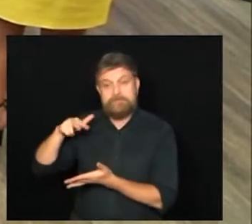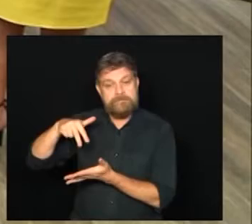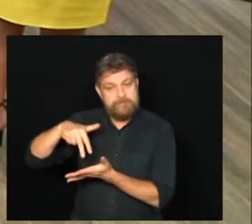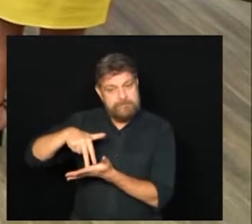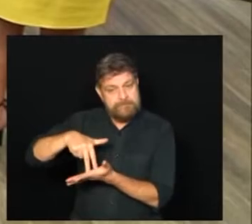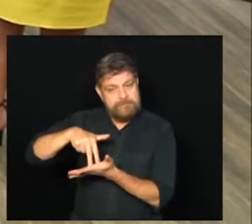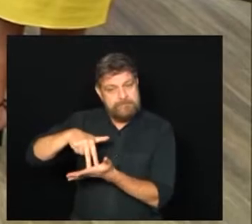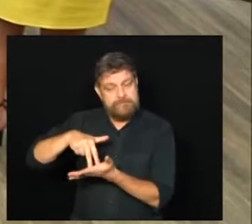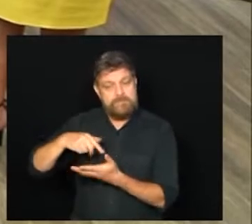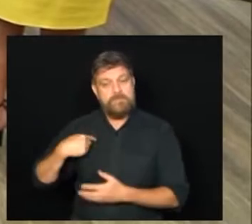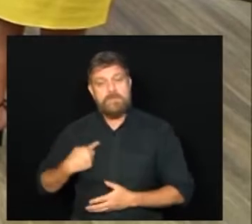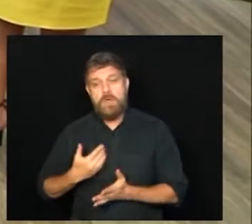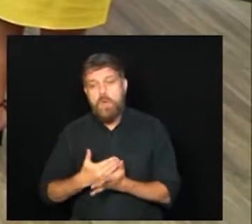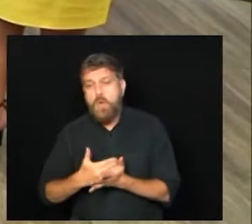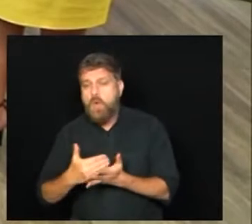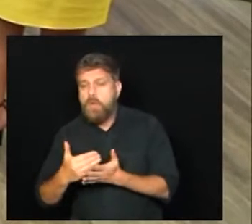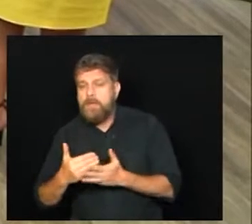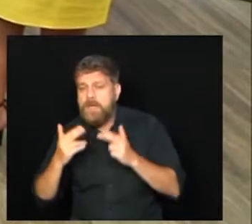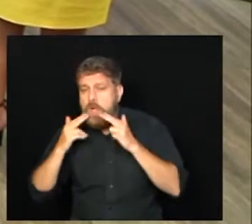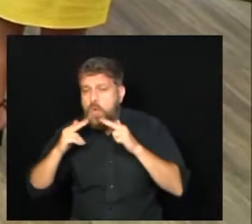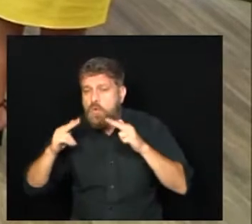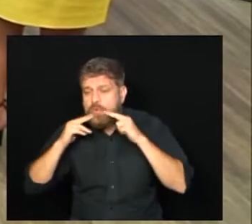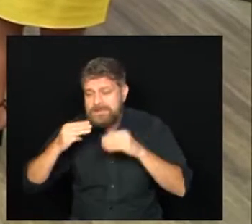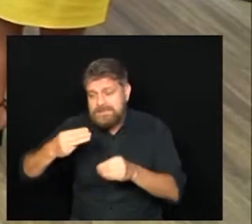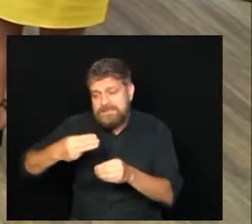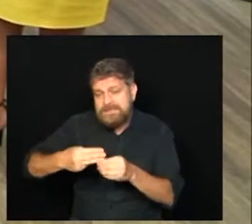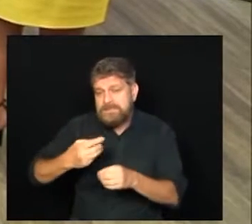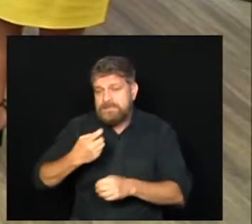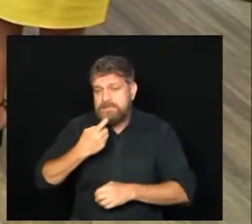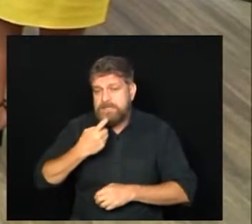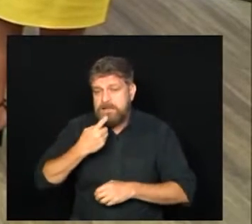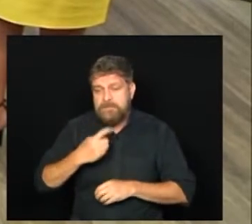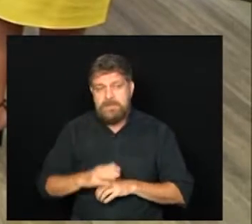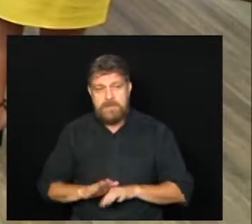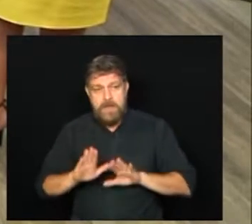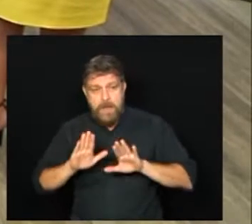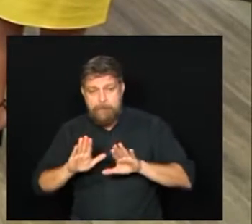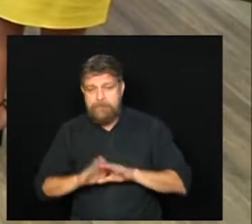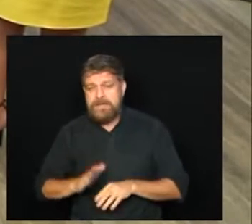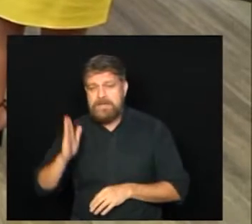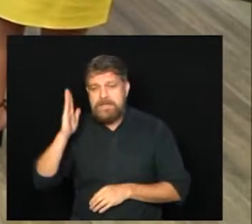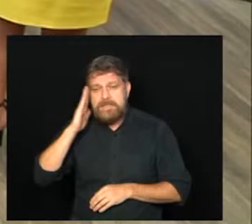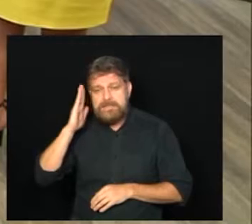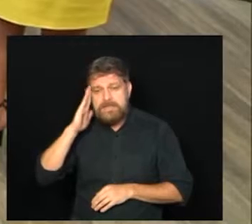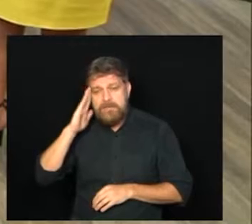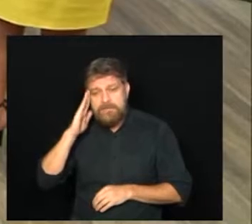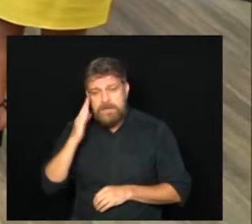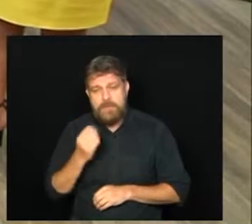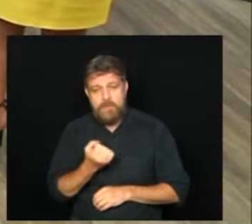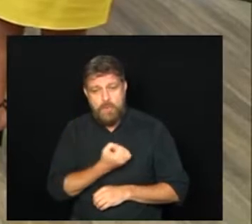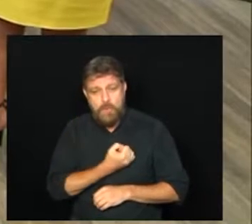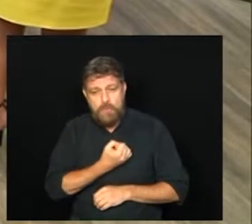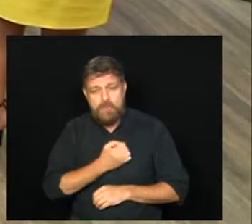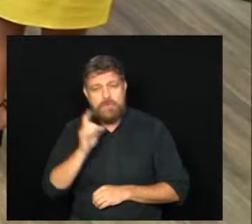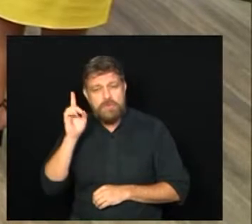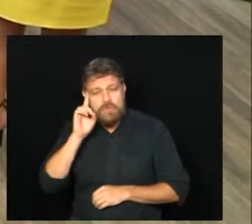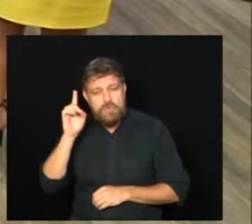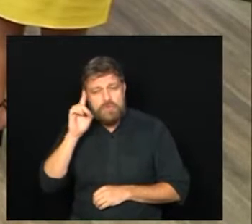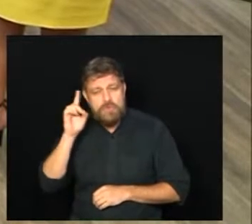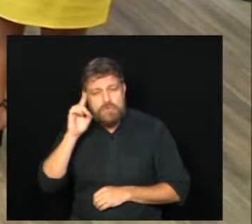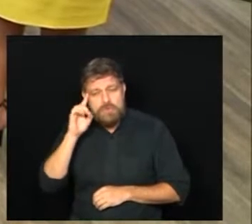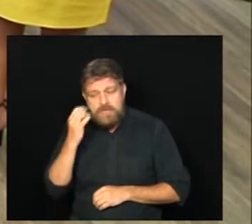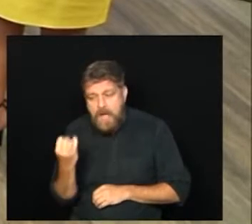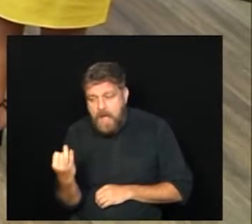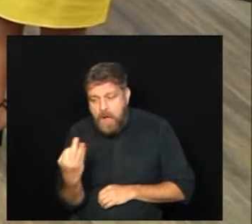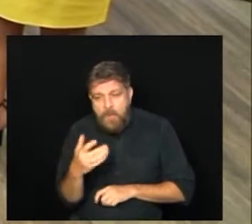a gente começa com as notícias da metrópole de Campinas, mas fazendo aquela atualização diária que nós fazemos sobre os casos